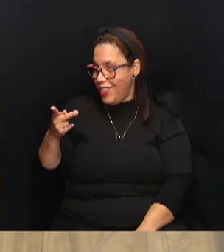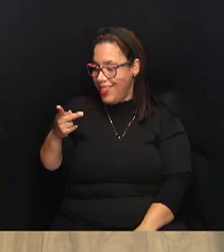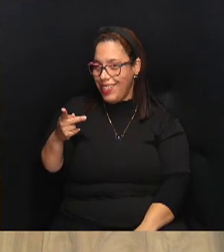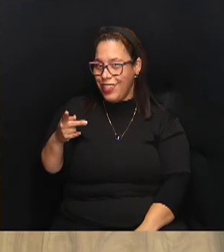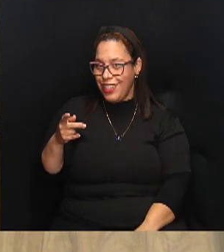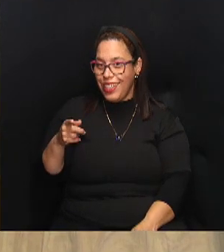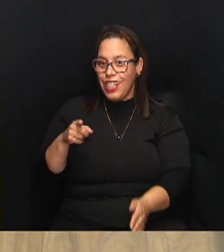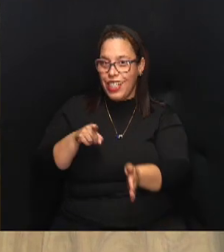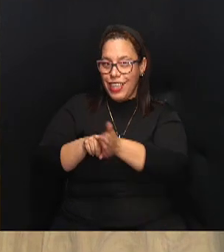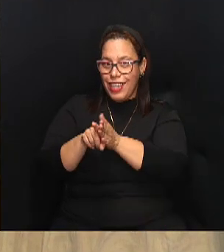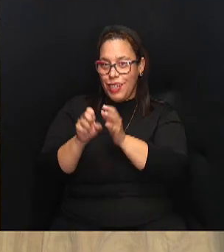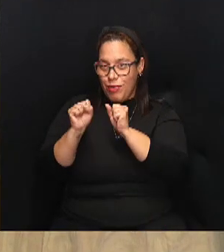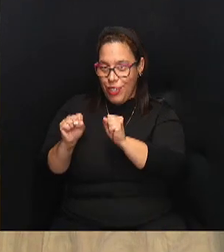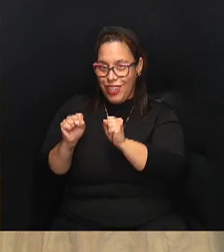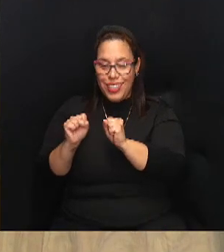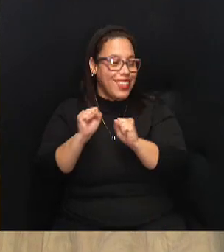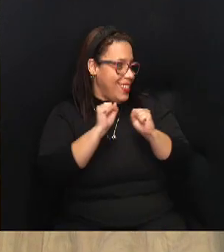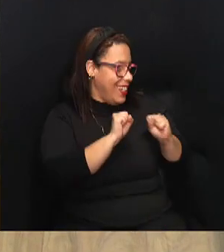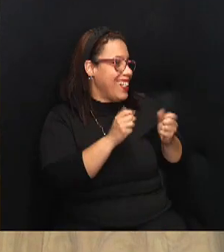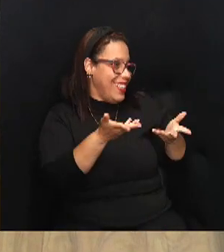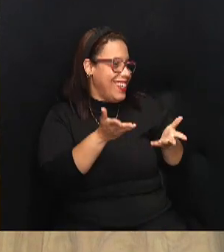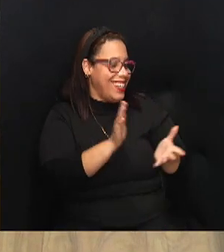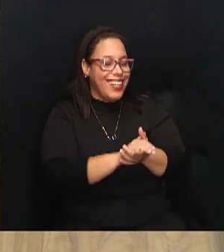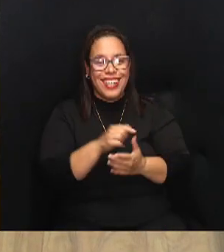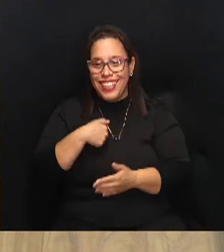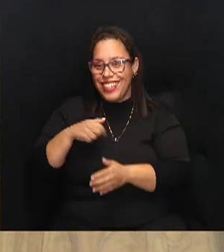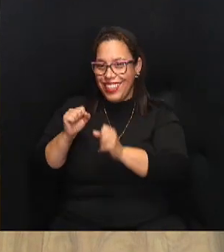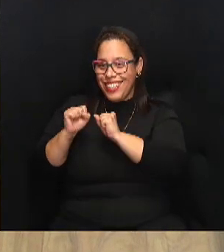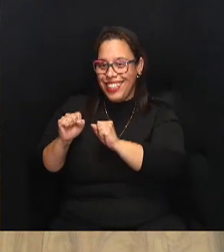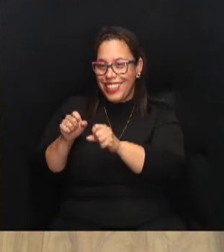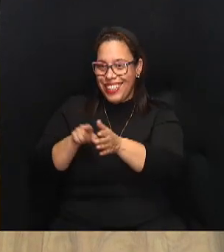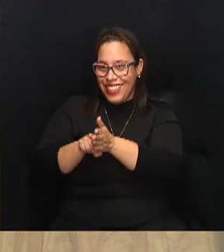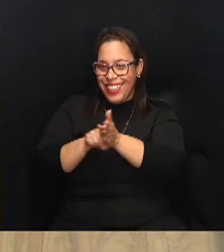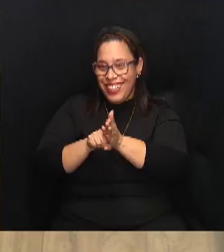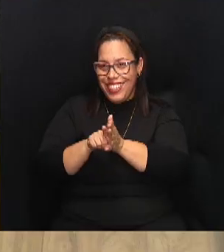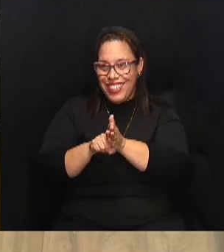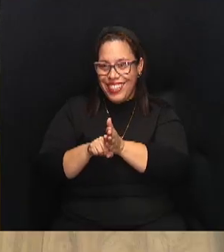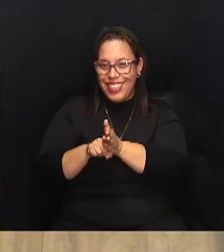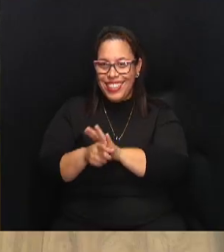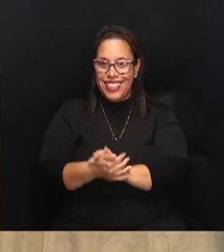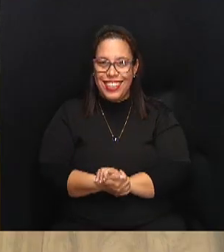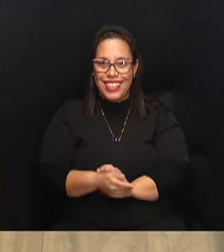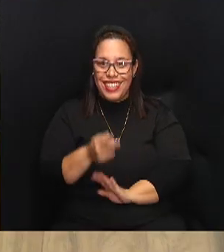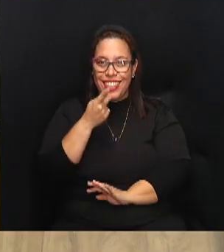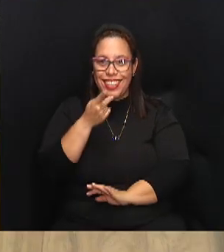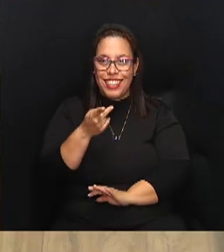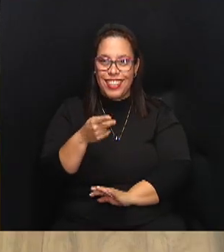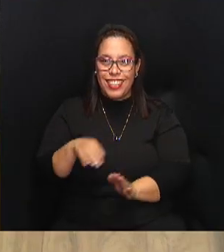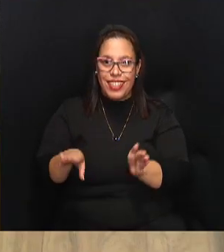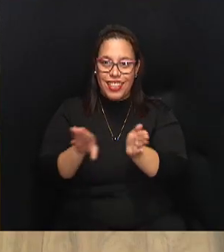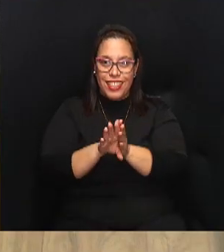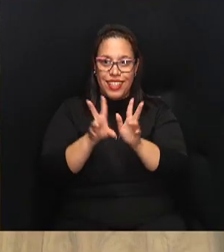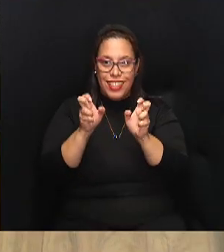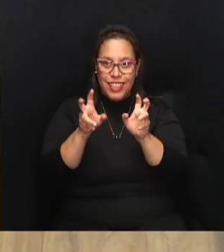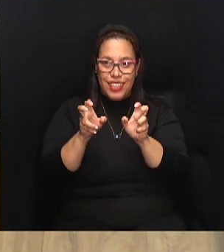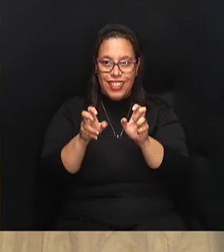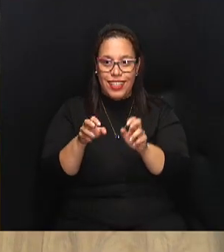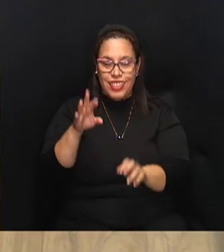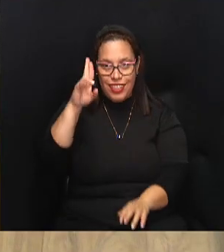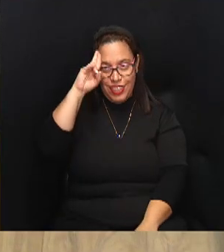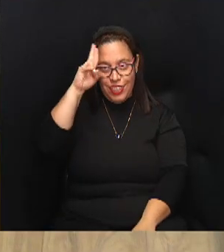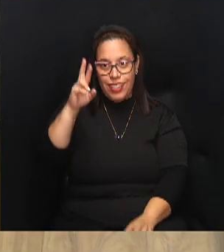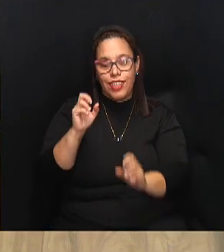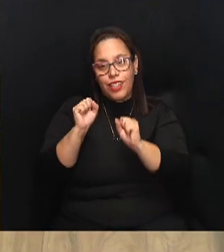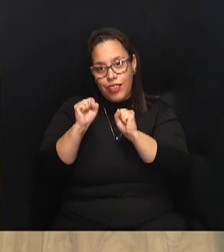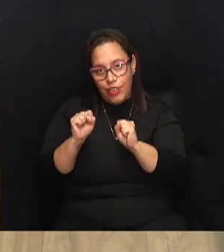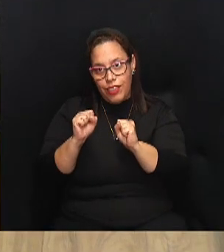Fica o desafio. Fazer. Pode, comando? Eu vou fazer. Eu falei que estava vindo para esse assunto e falou, chefe, tomara que dê